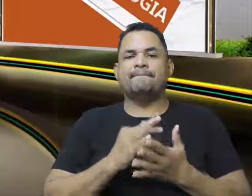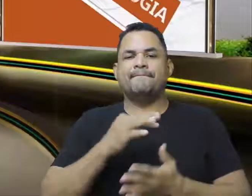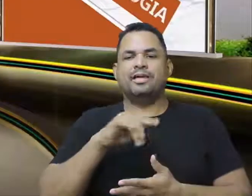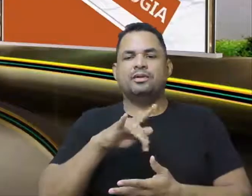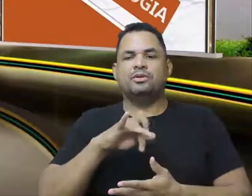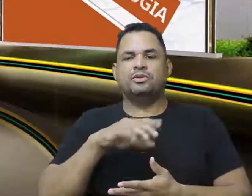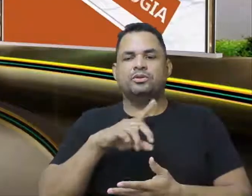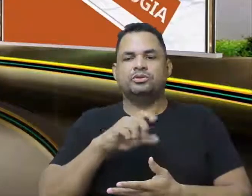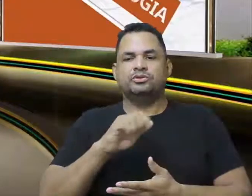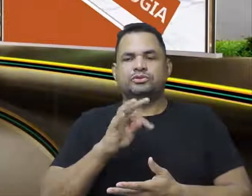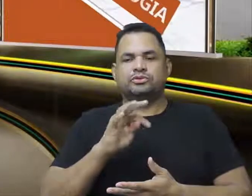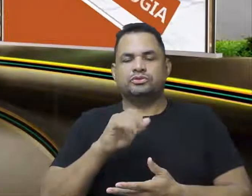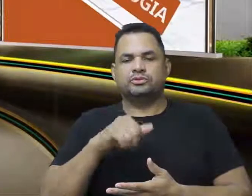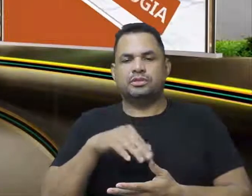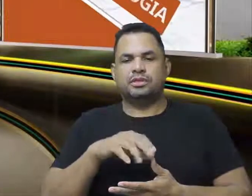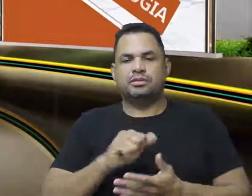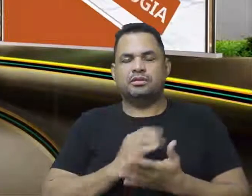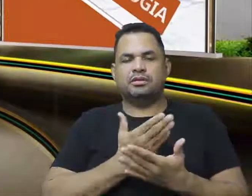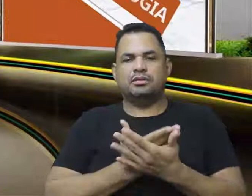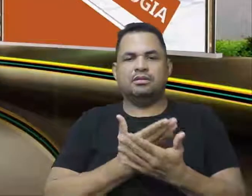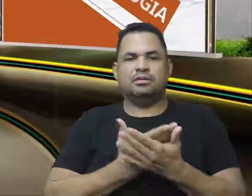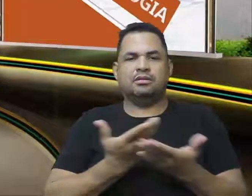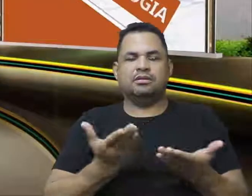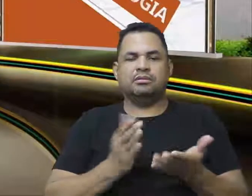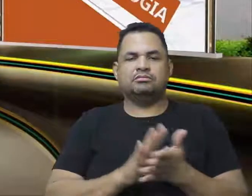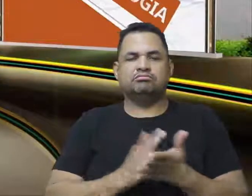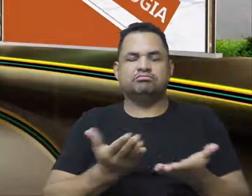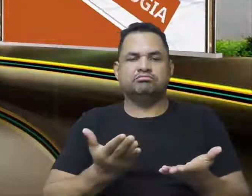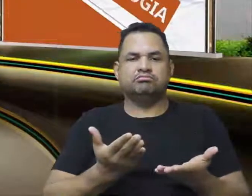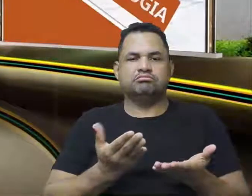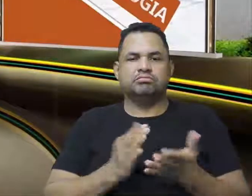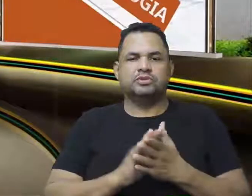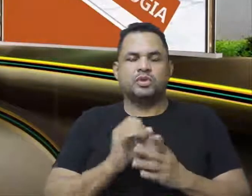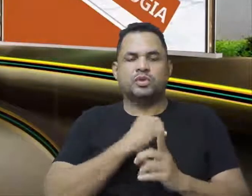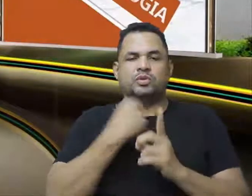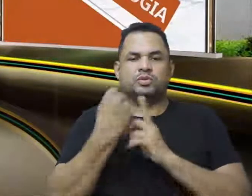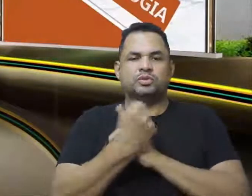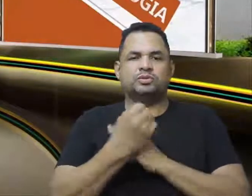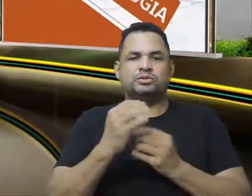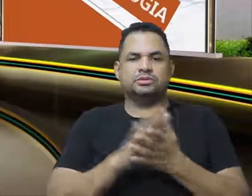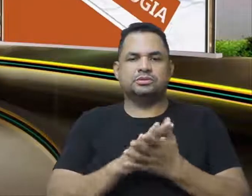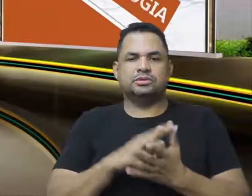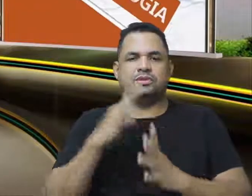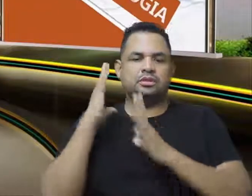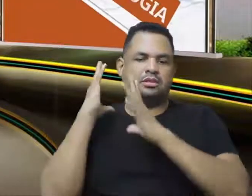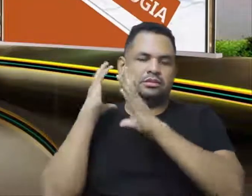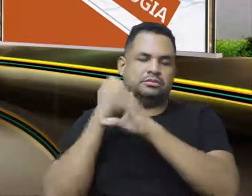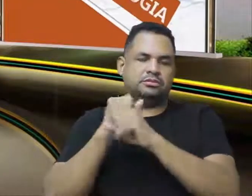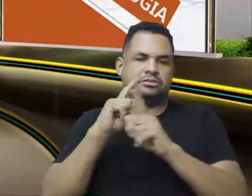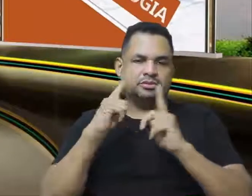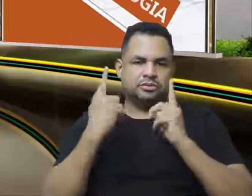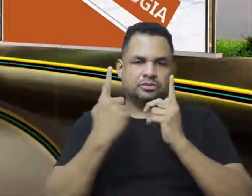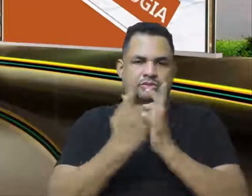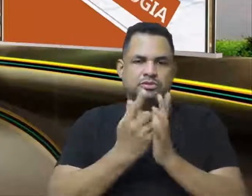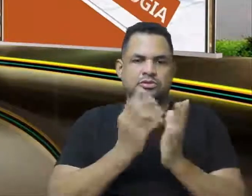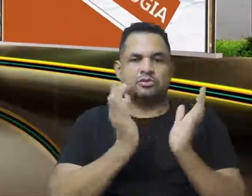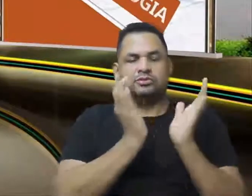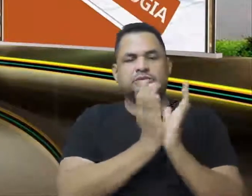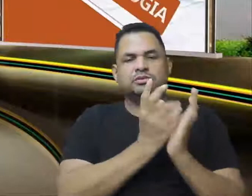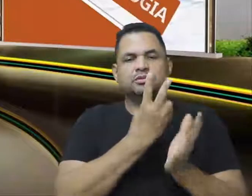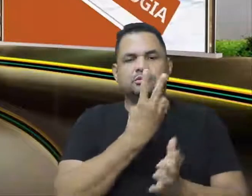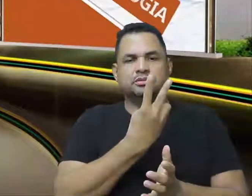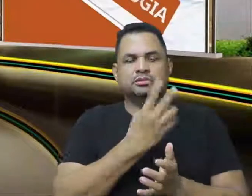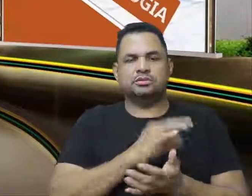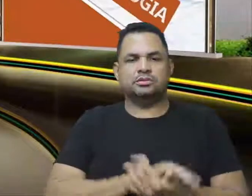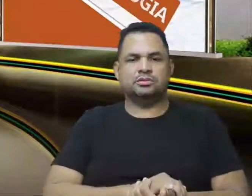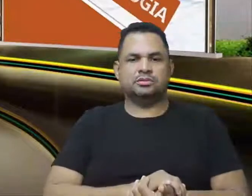é para mais uma aula não né nossa penúltima aula de Sociologia na verdade a nossa revisão geral da unidade 2